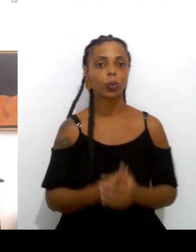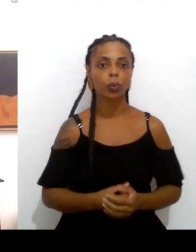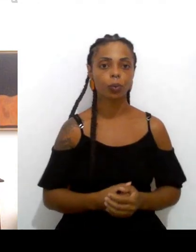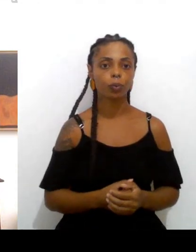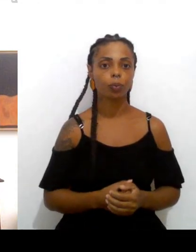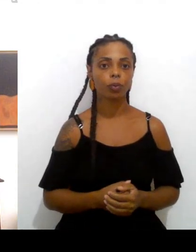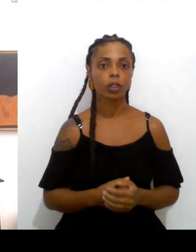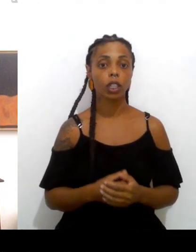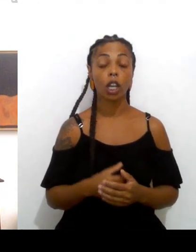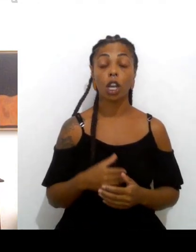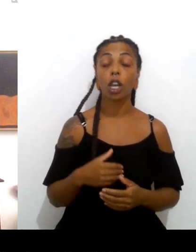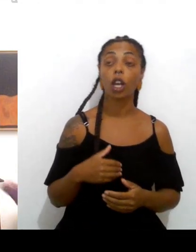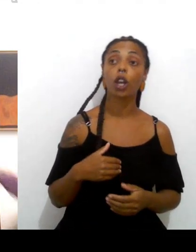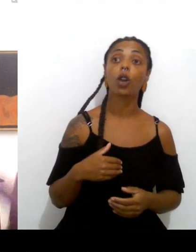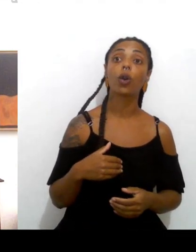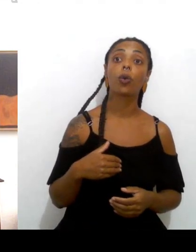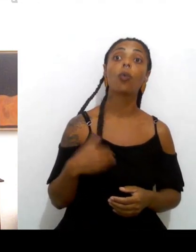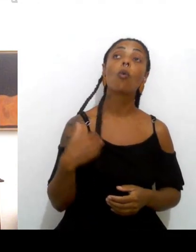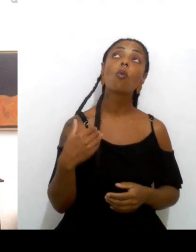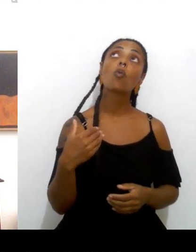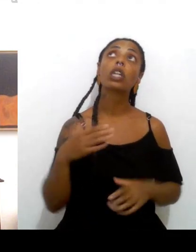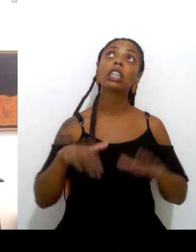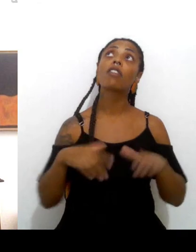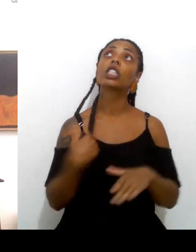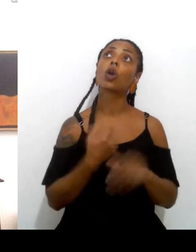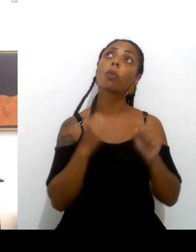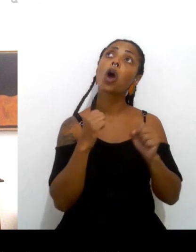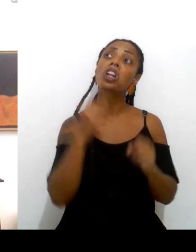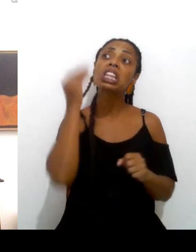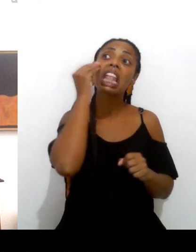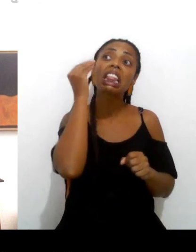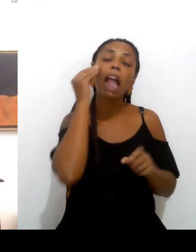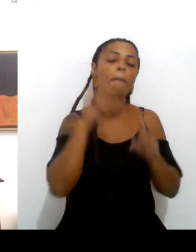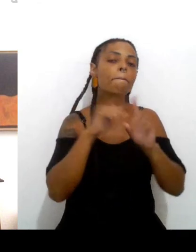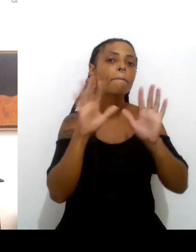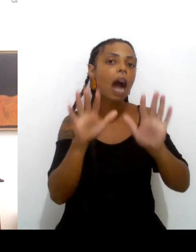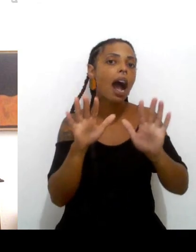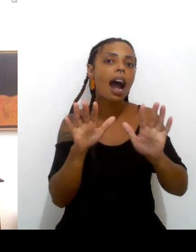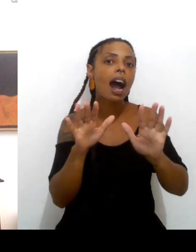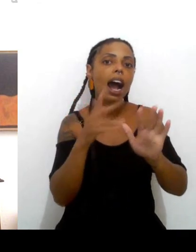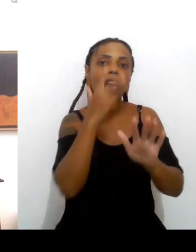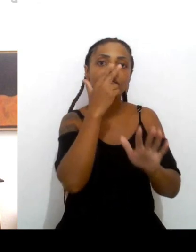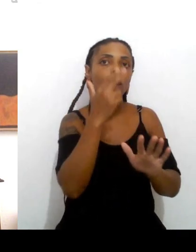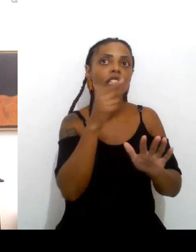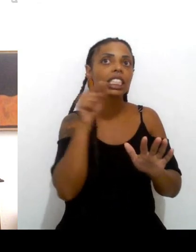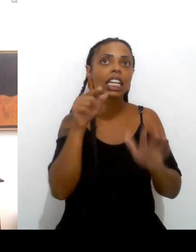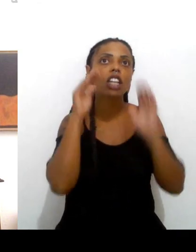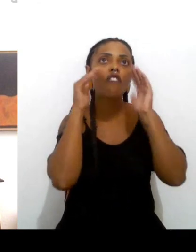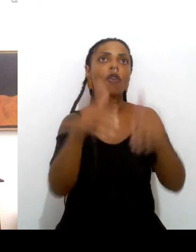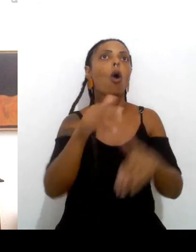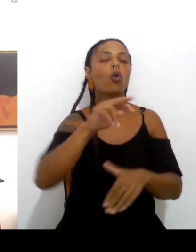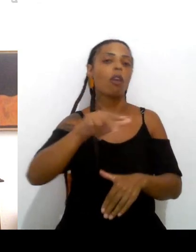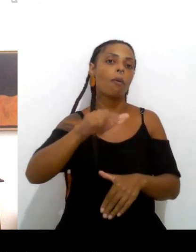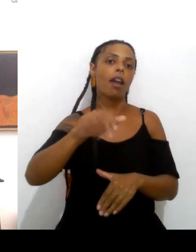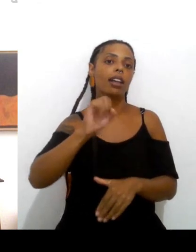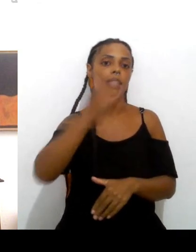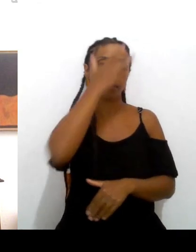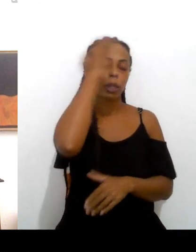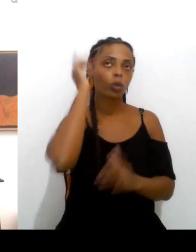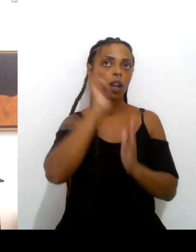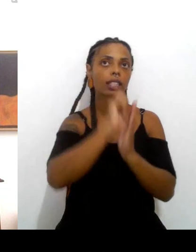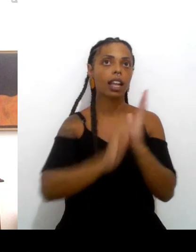eu acho que nós até podemos tentar mas eu acho que nem é esse o foco das pessoas que escrevem sobre